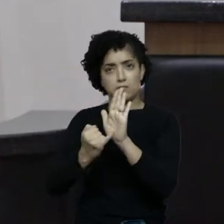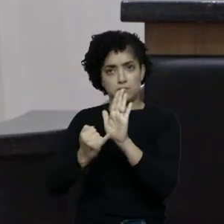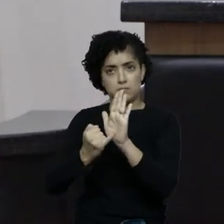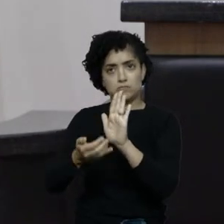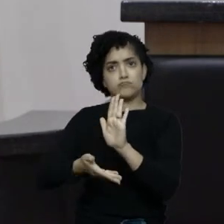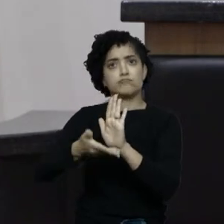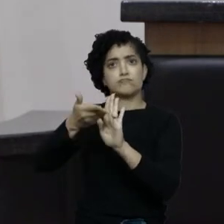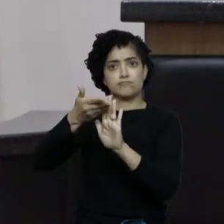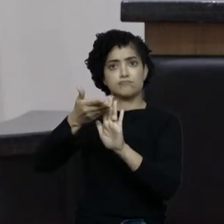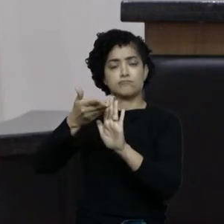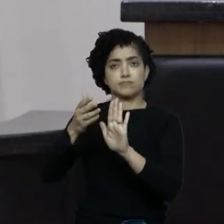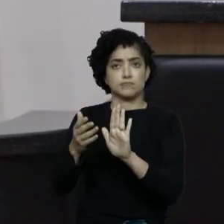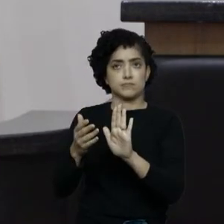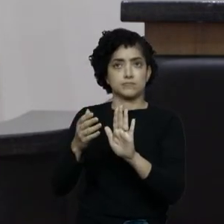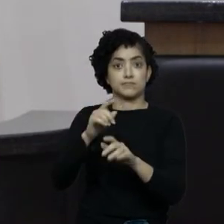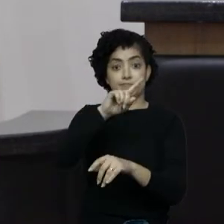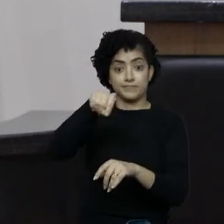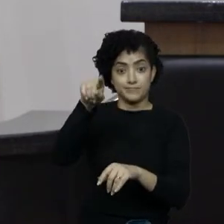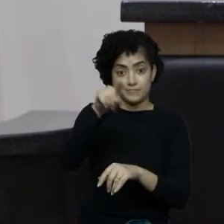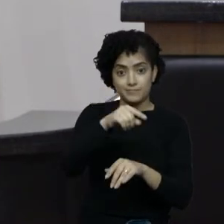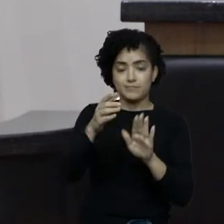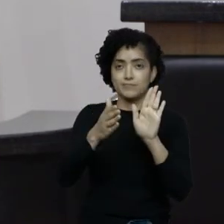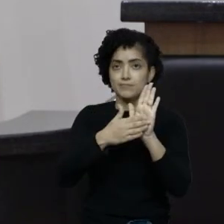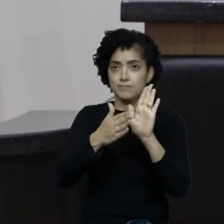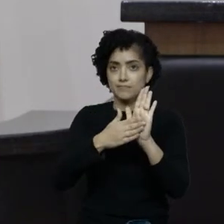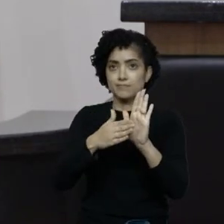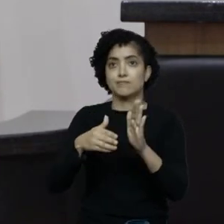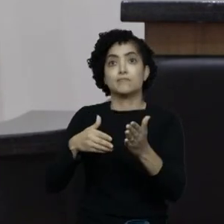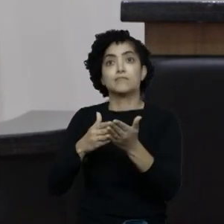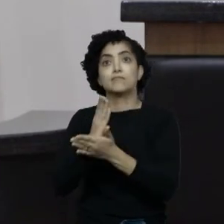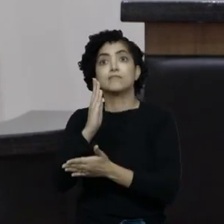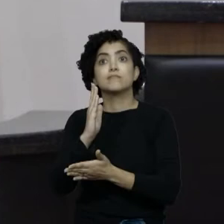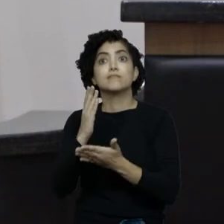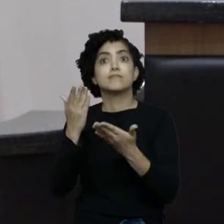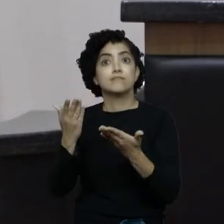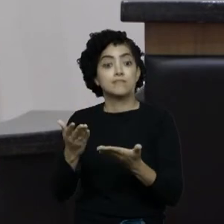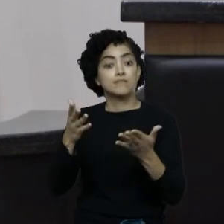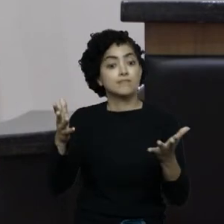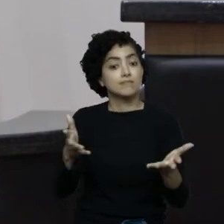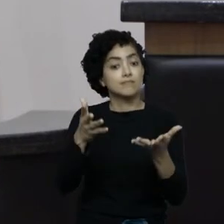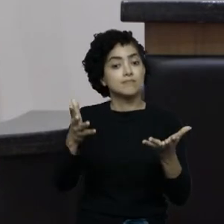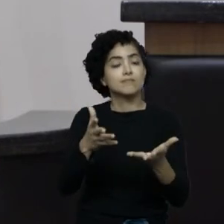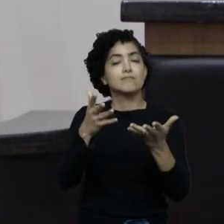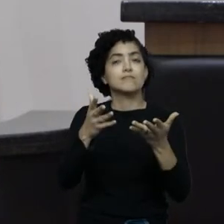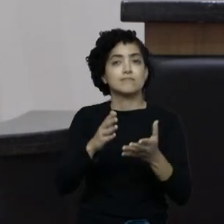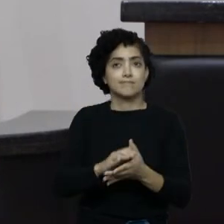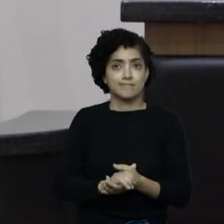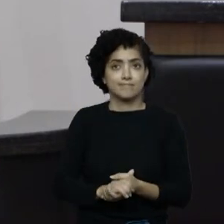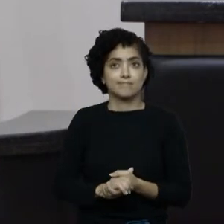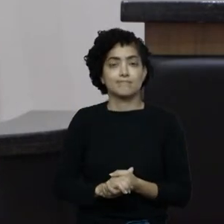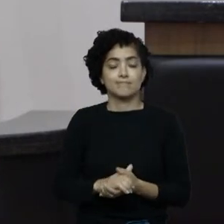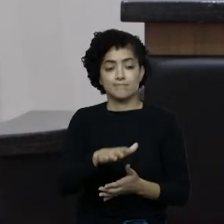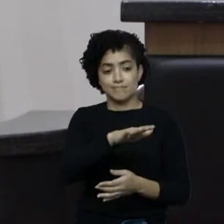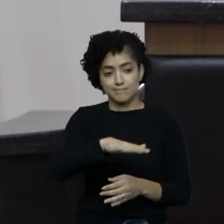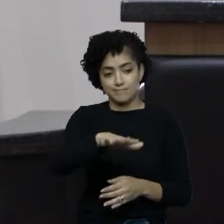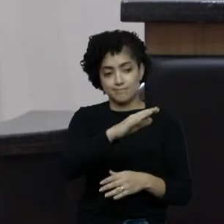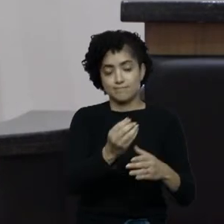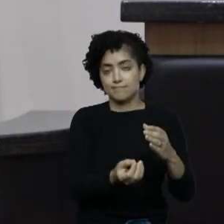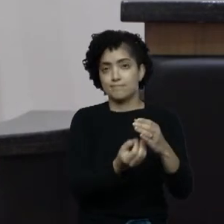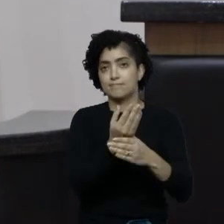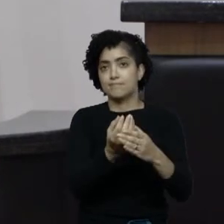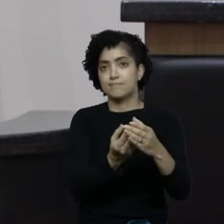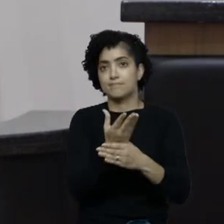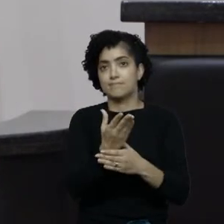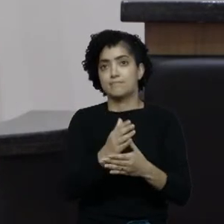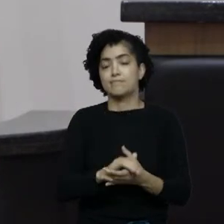é porque o vetou uma proposta aprovada pela Assembleia que dava um incentivo maior para o setor produtivo